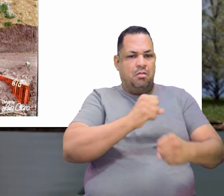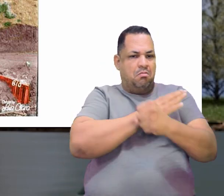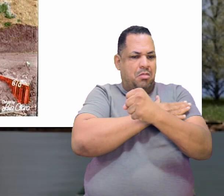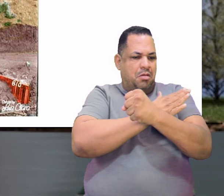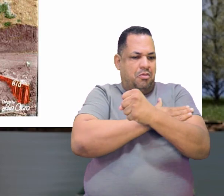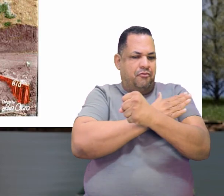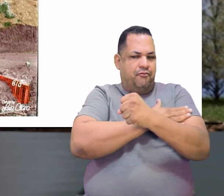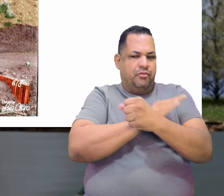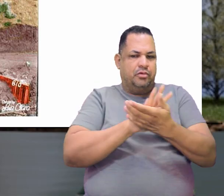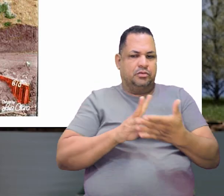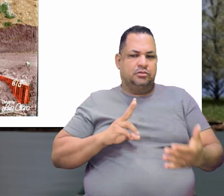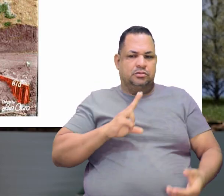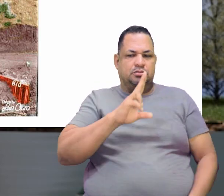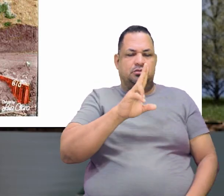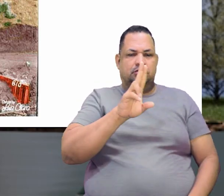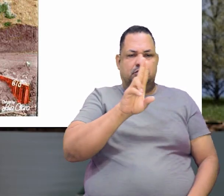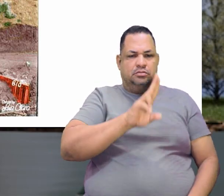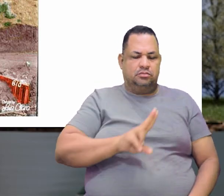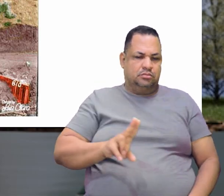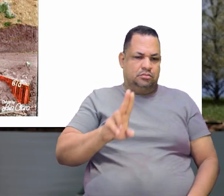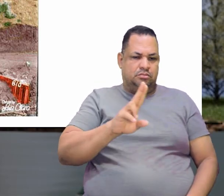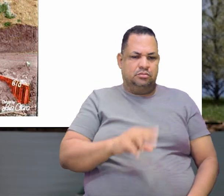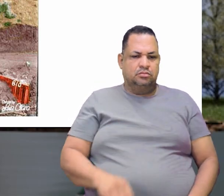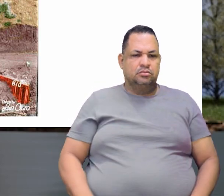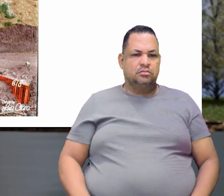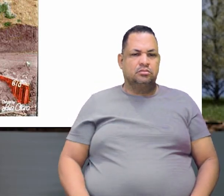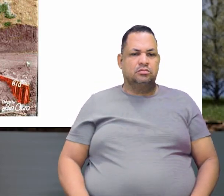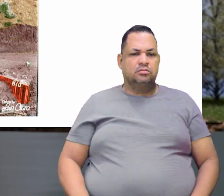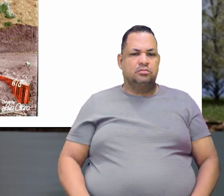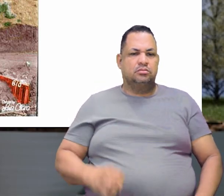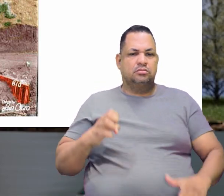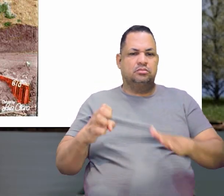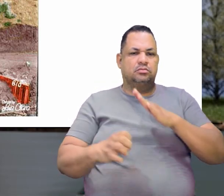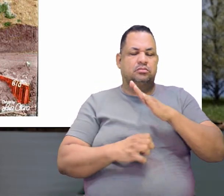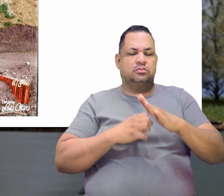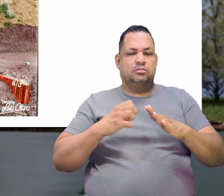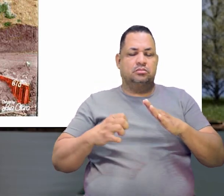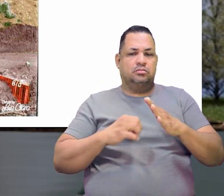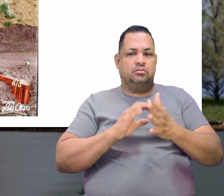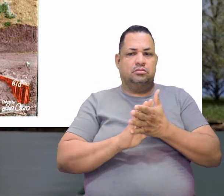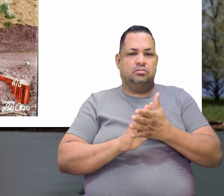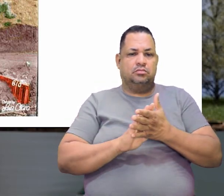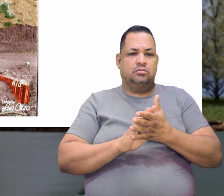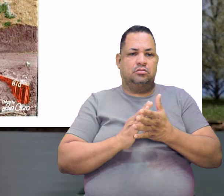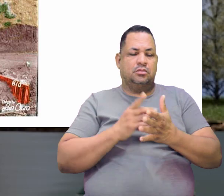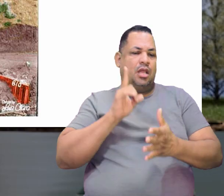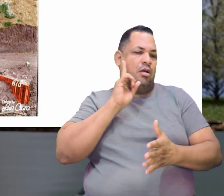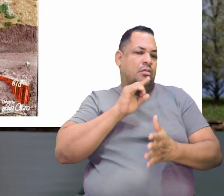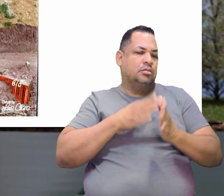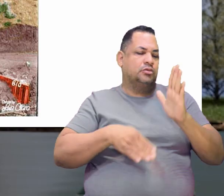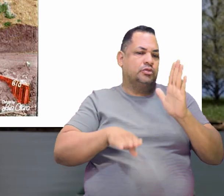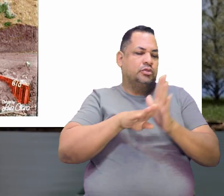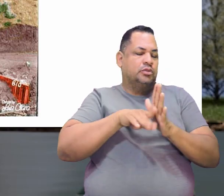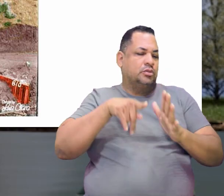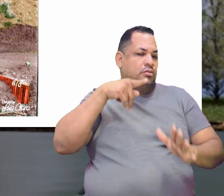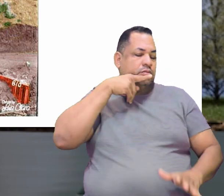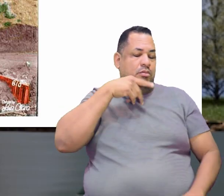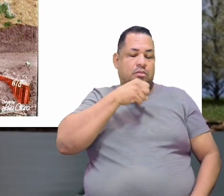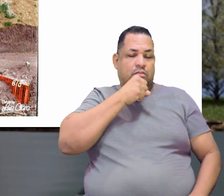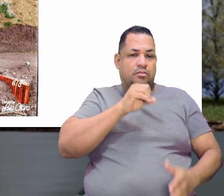no muque, tá? A empresa Mediac Randolph chega em Porto Velho